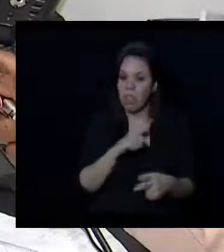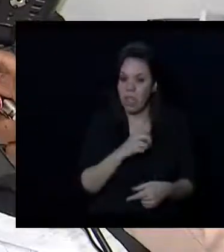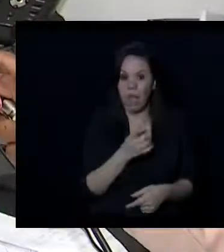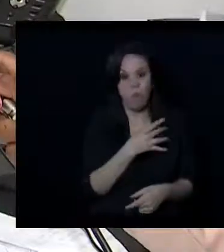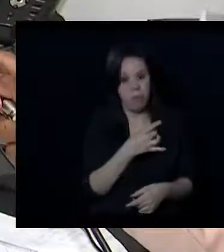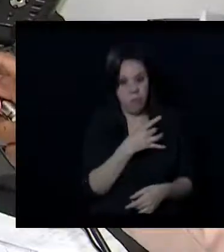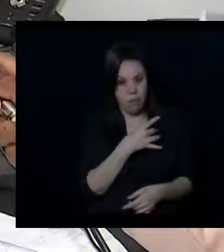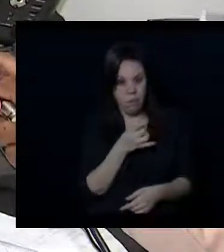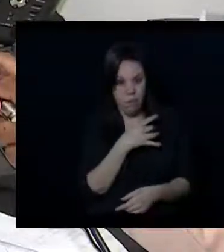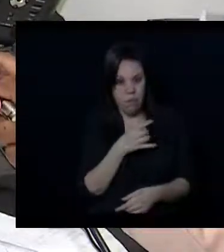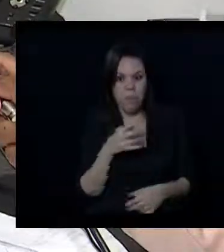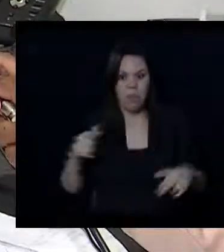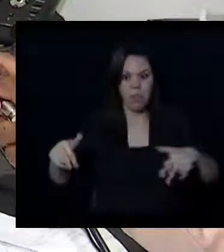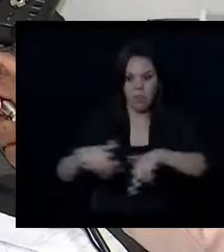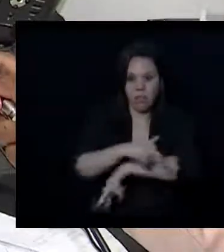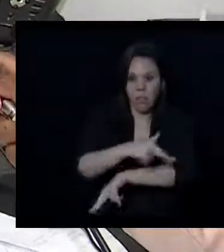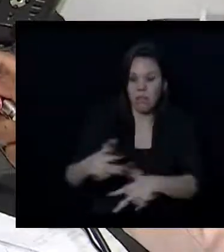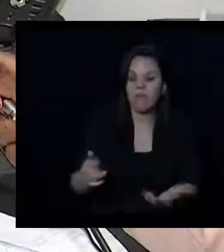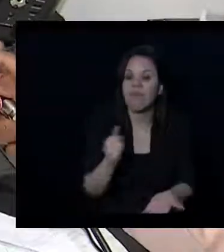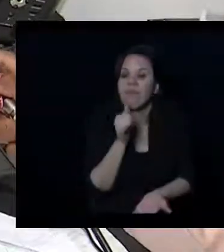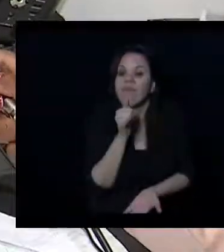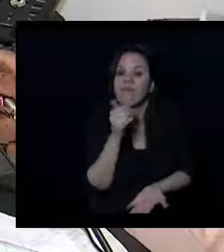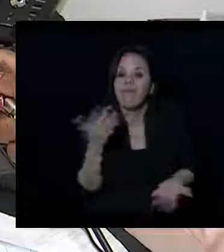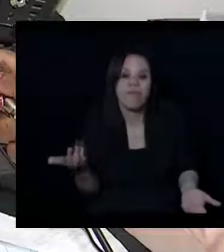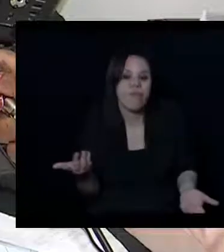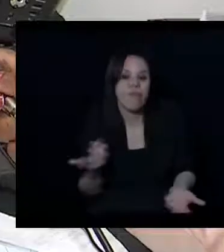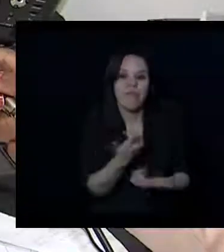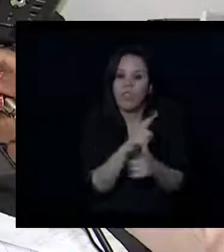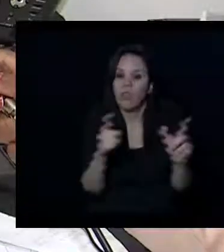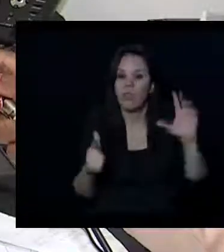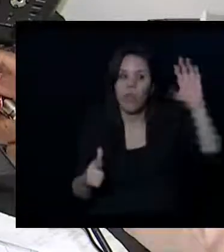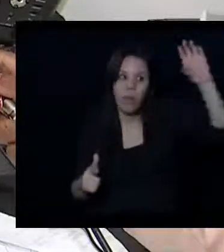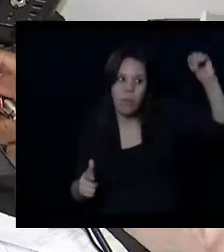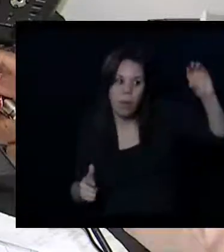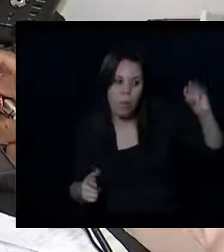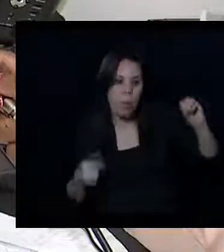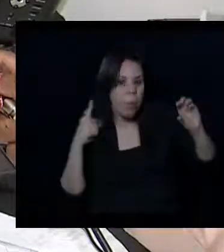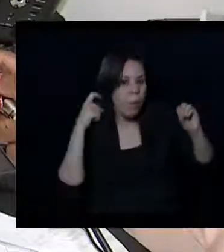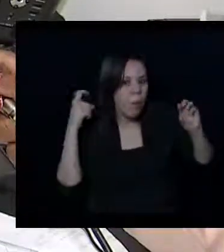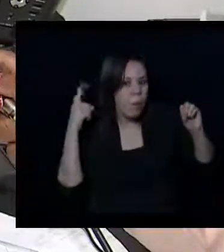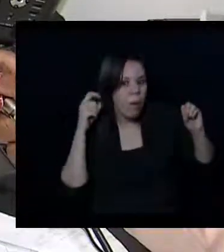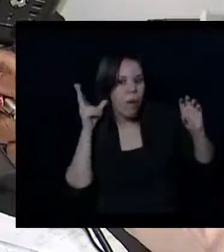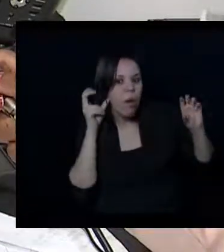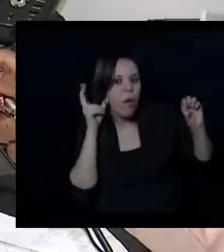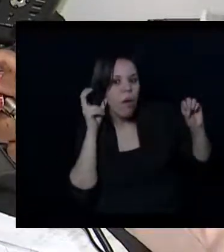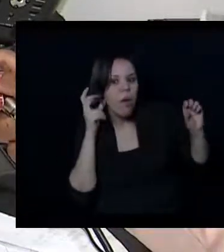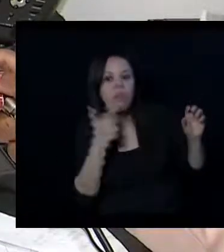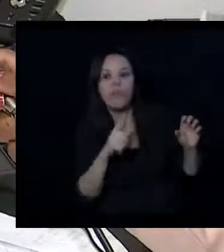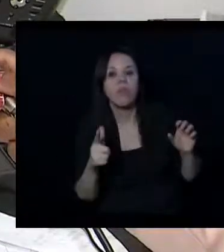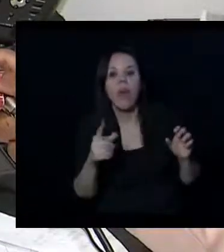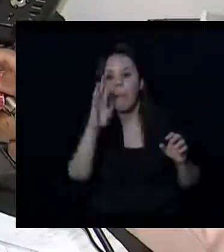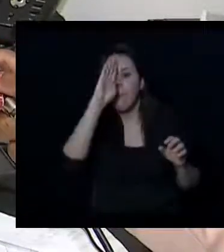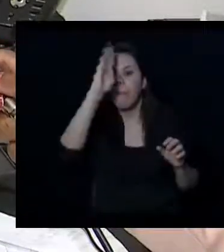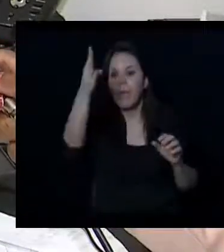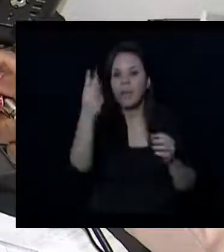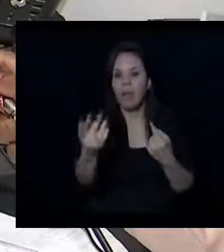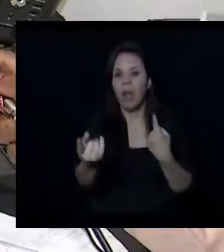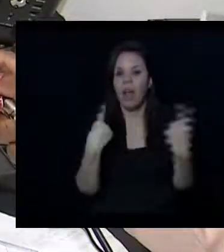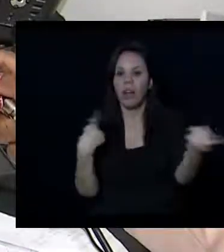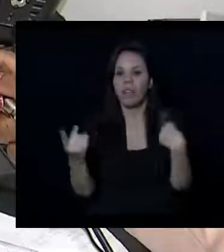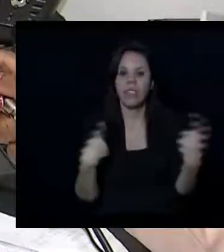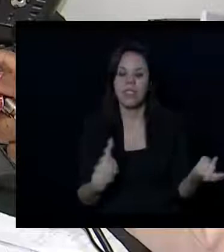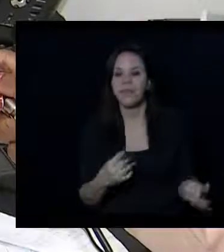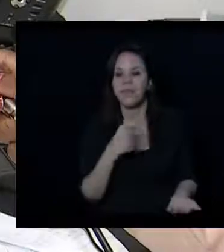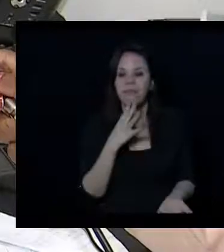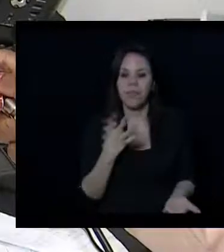até o centro, porque, por exemplo, nós não temos sinalização sonora nas principais avenidas de Campinas. E isso traz